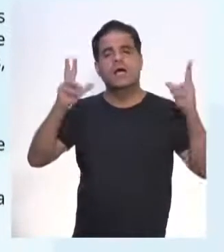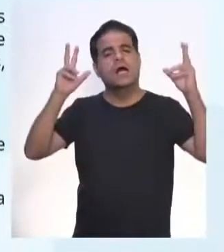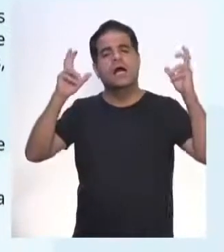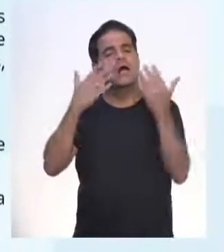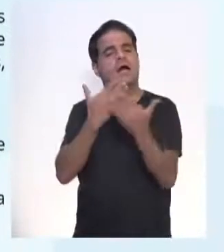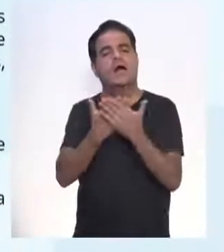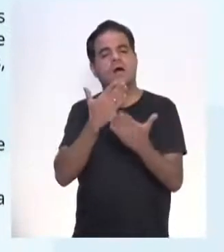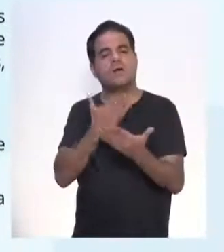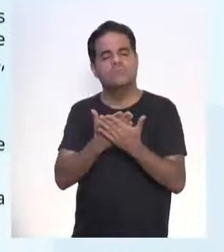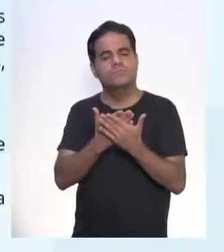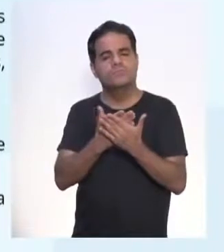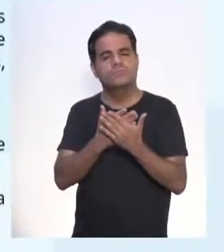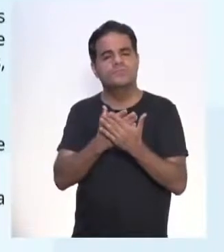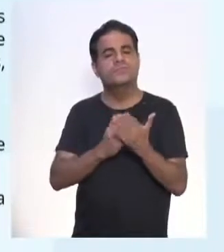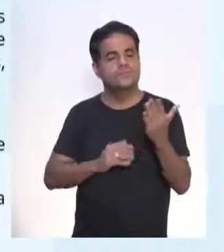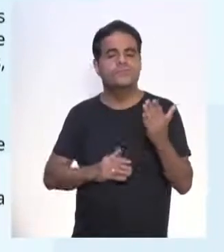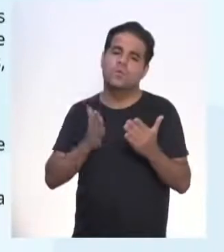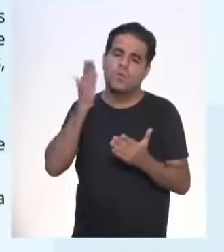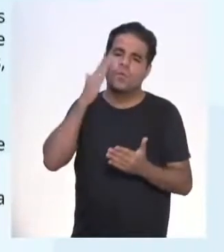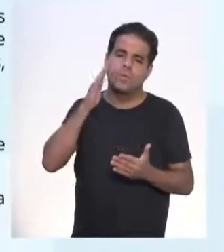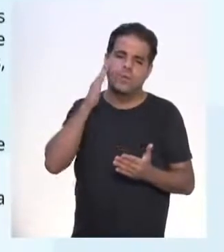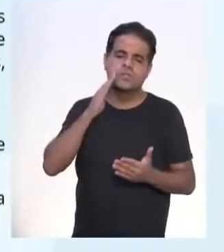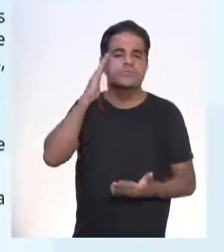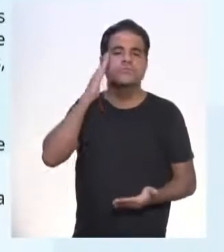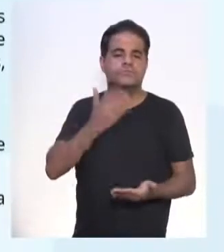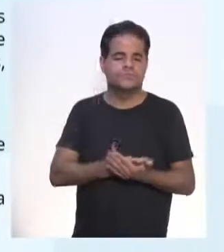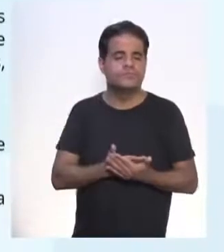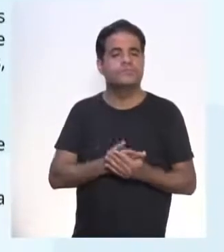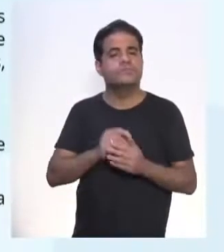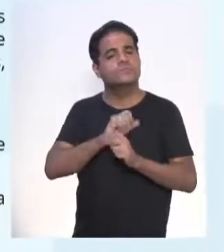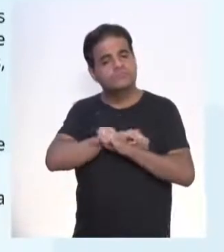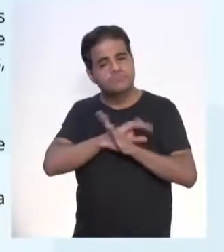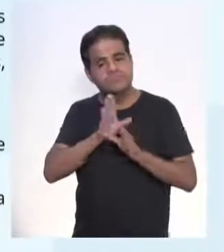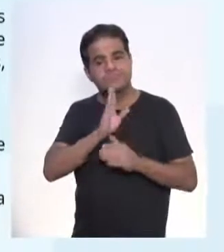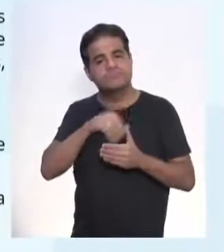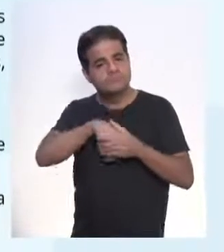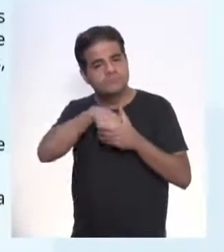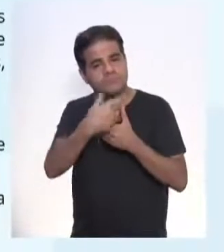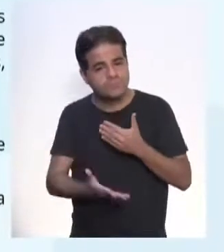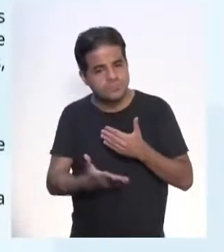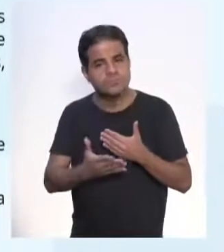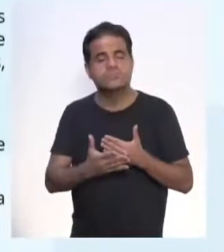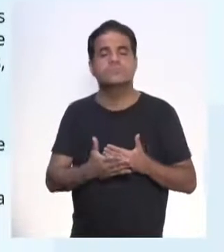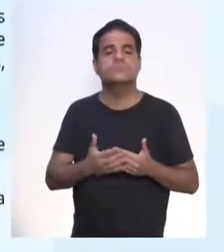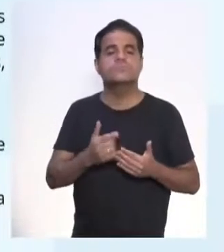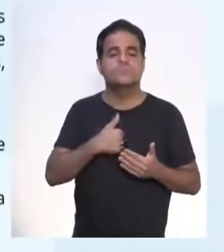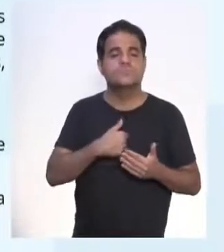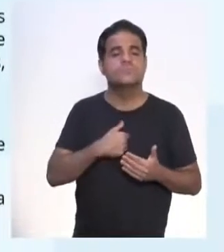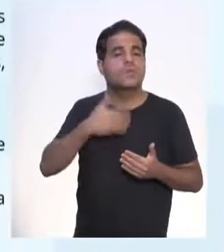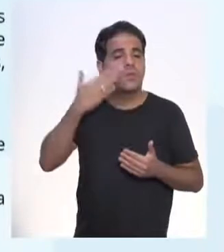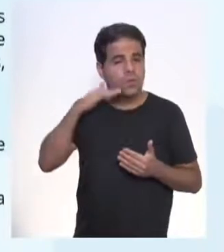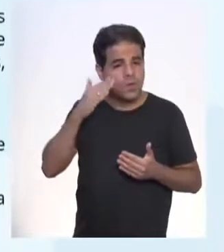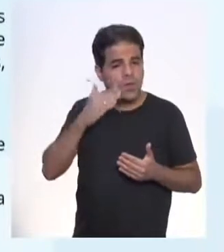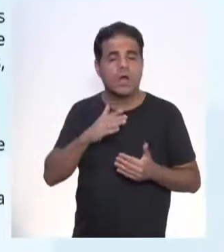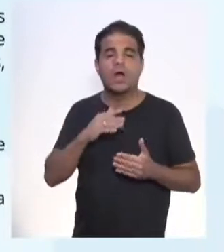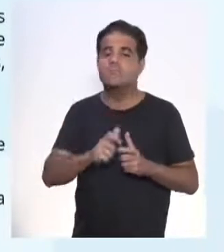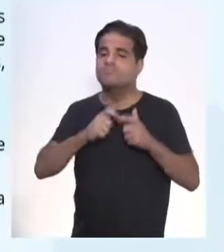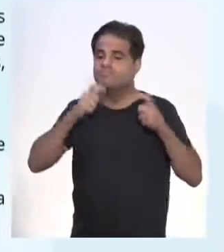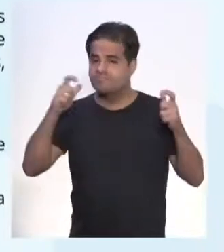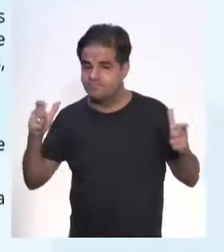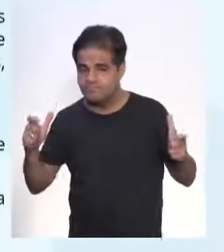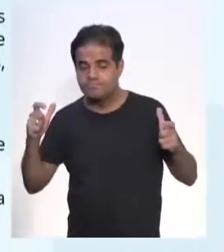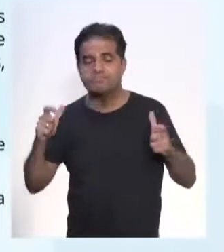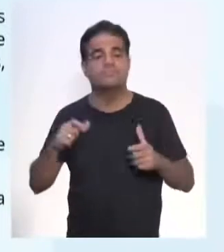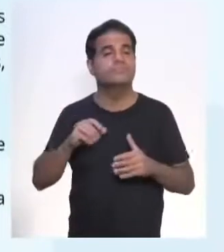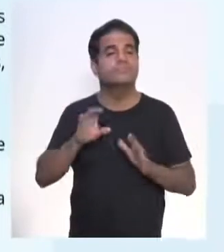hoje, eu compreendi perfeitamente os conceitos e conteúdos. Eu compreendi a maior